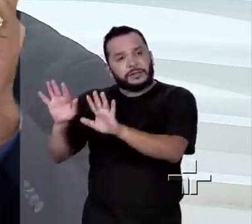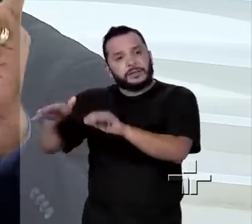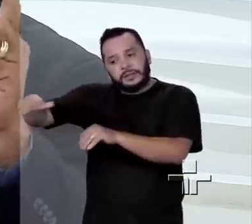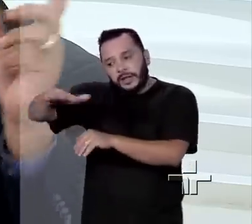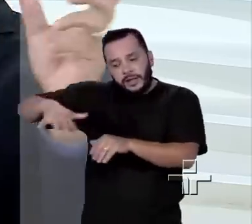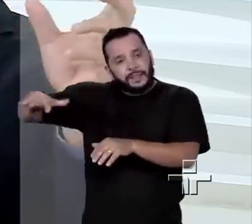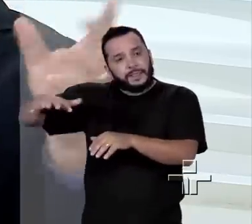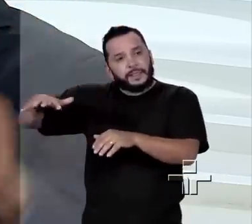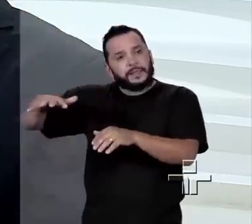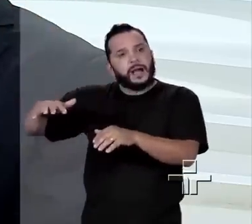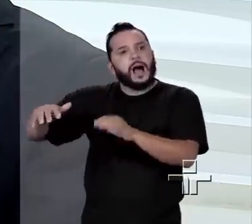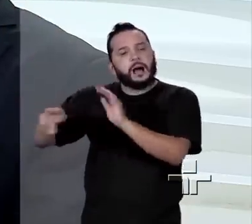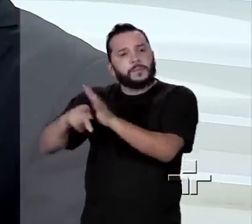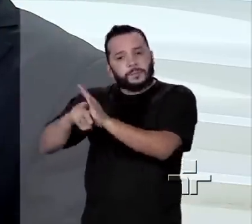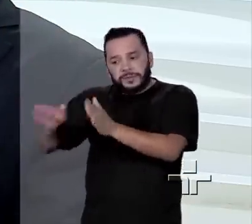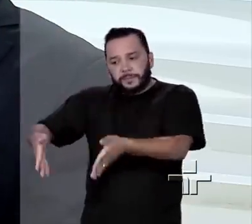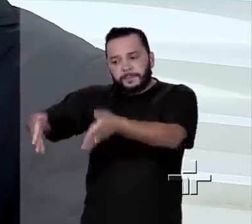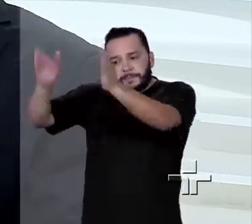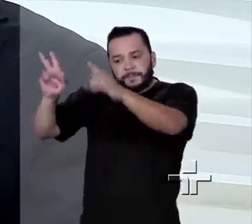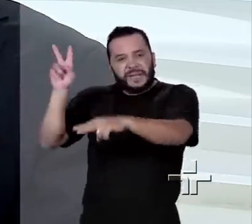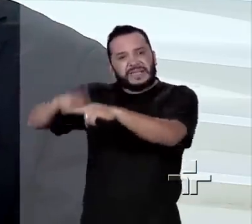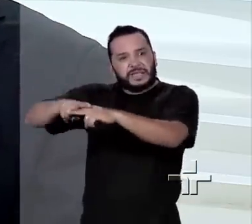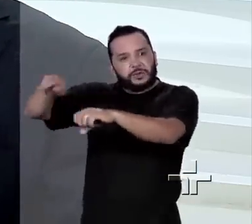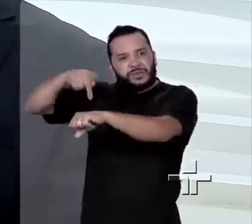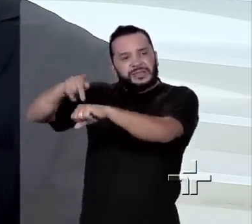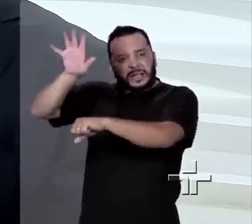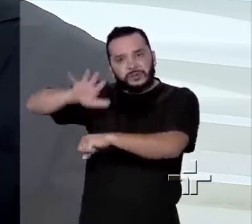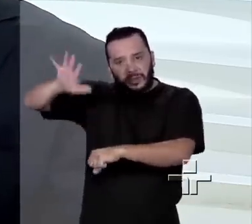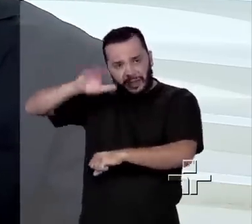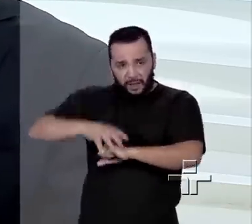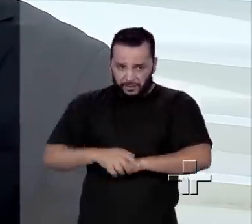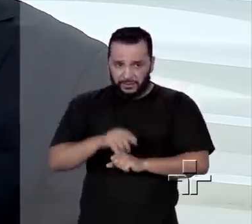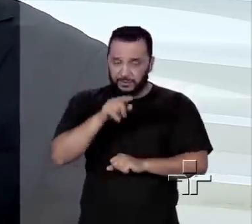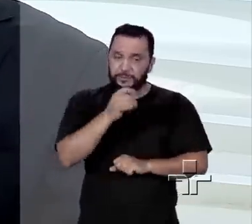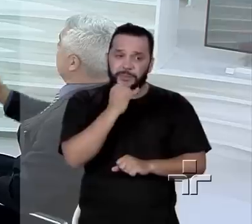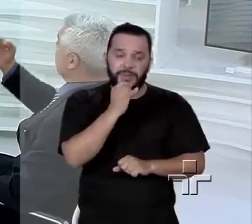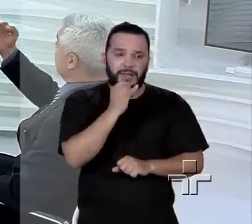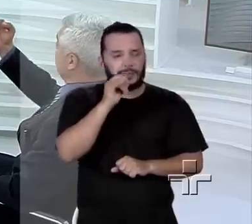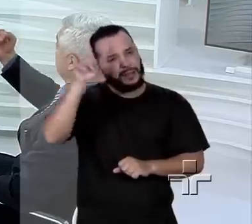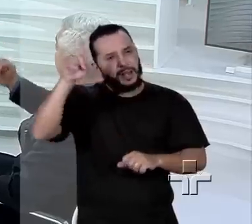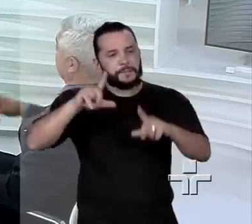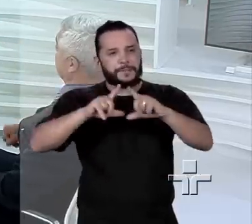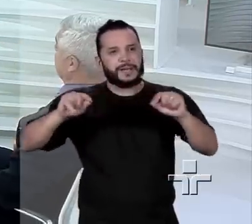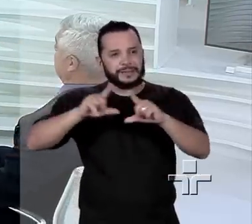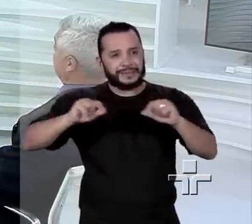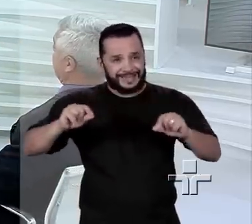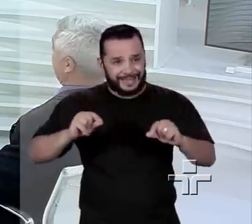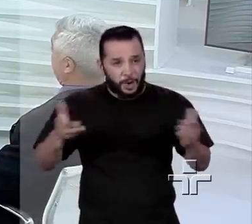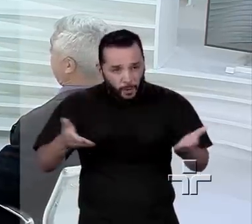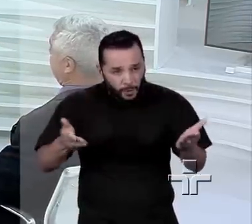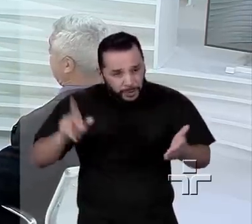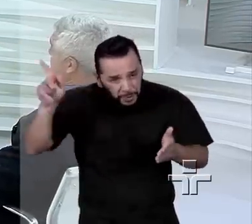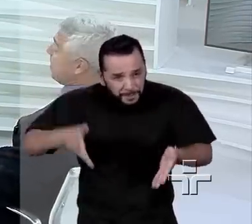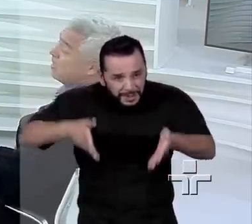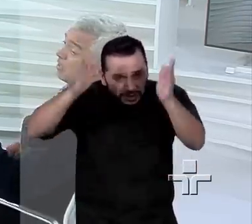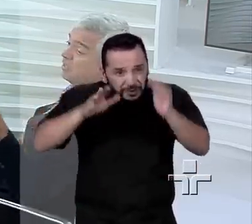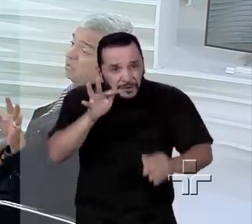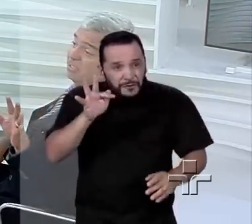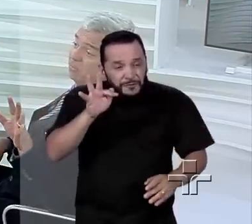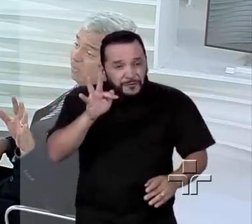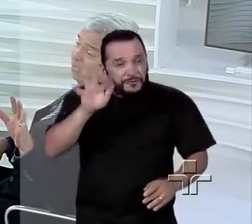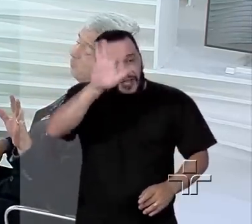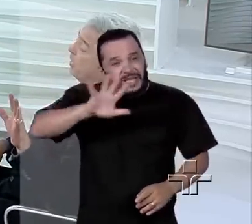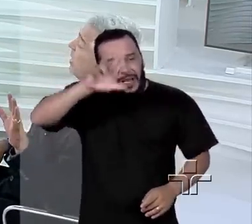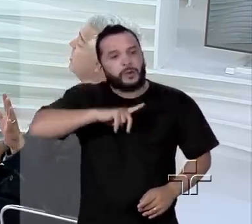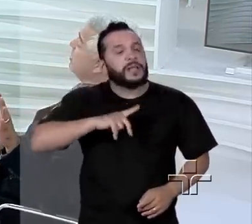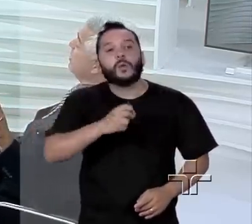execuções federais na área dos 5 presídios. Vou dizer para vocês, por exemplo, o presídio em Brasília tem 3 presos hoje, o presídio federal. Nós temos